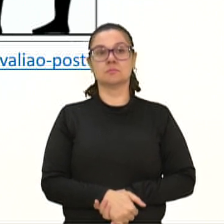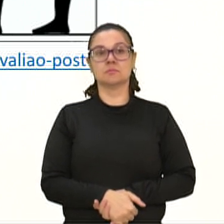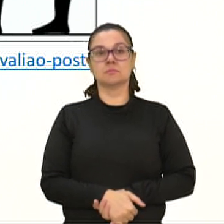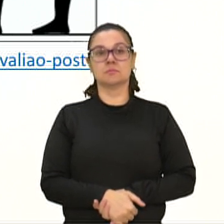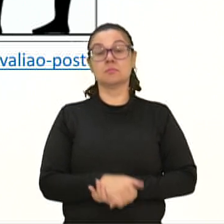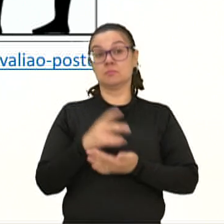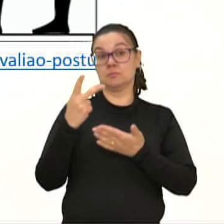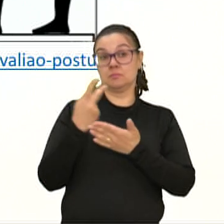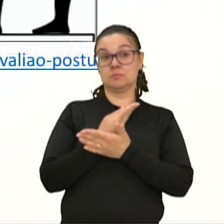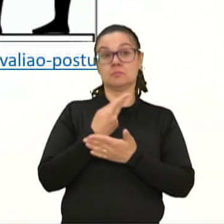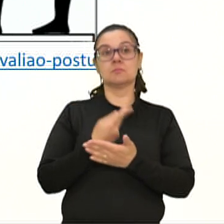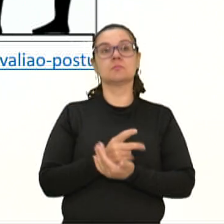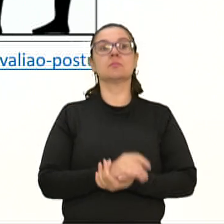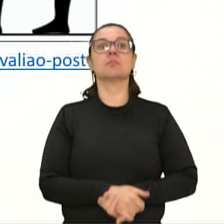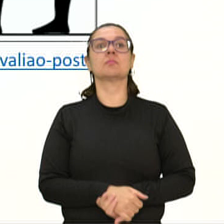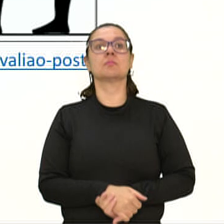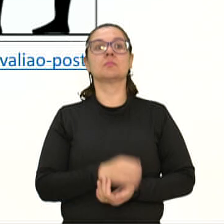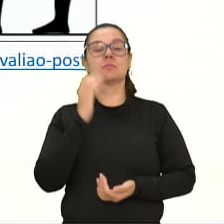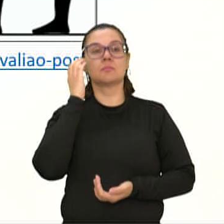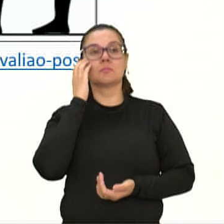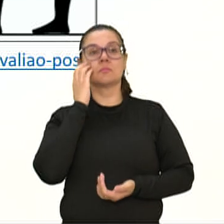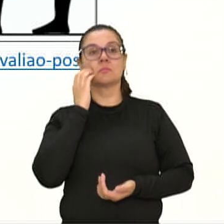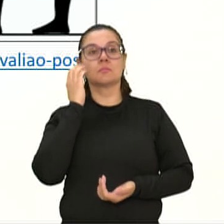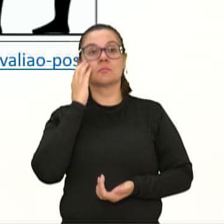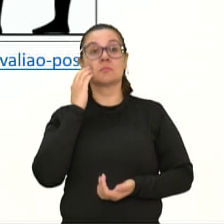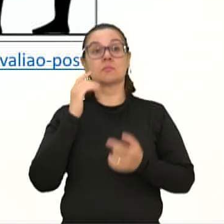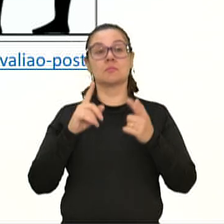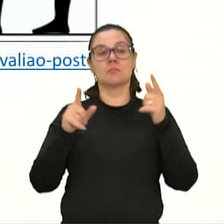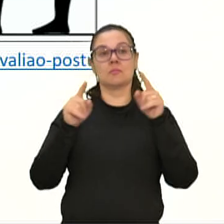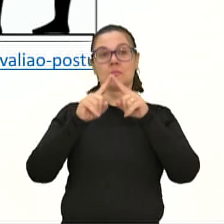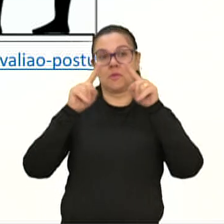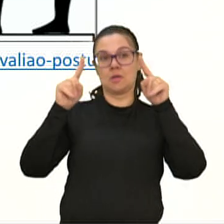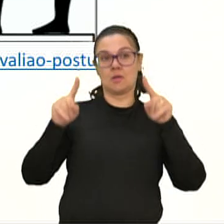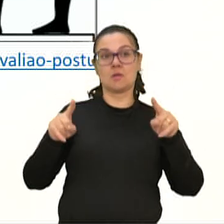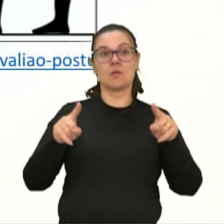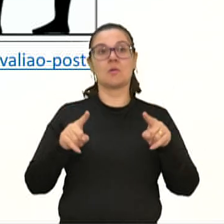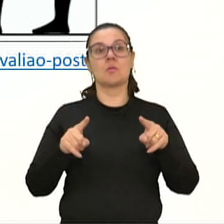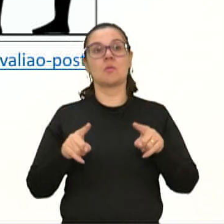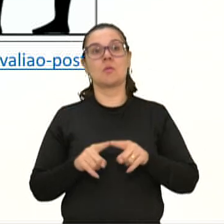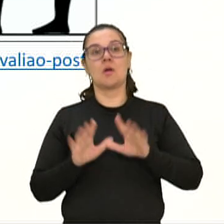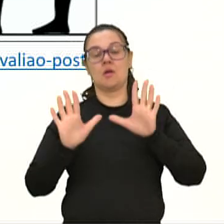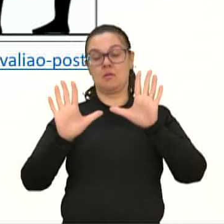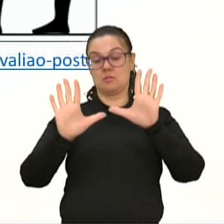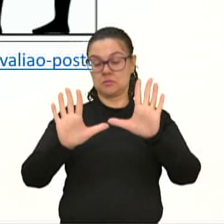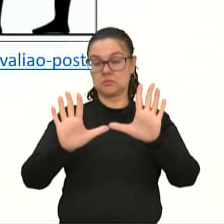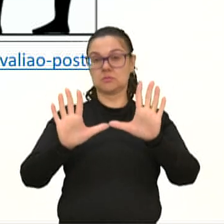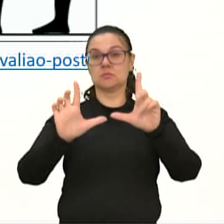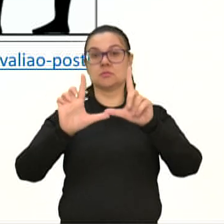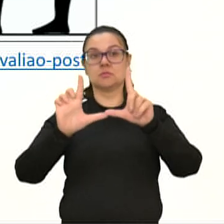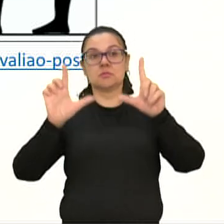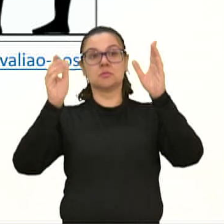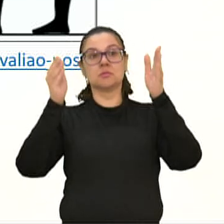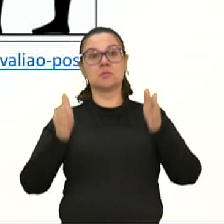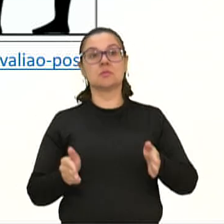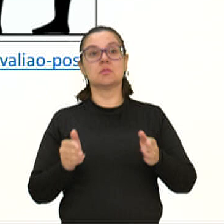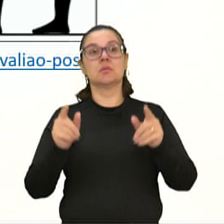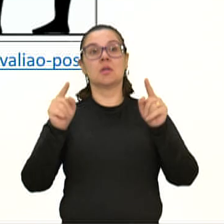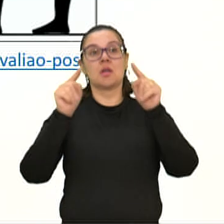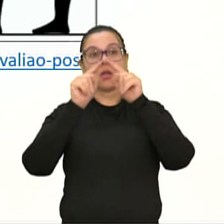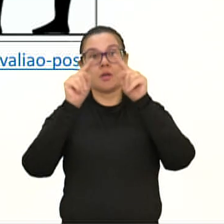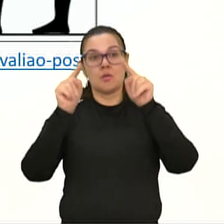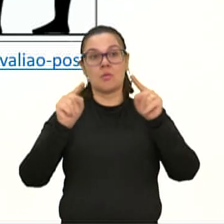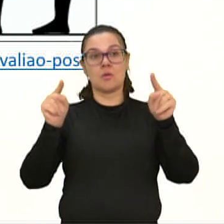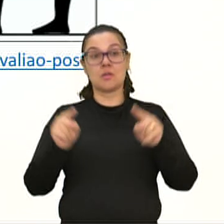posturais. E aqui aquele quadro que eu falei. Então, a pessoa fica na frente do quadro, como ele tem linhas